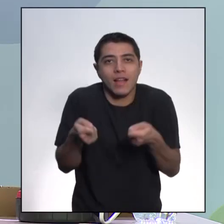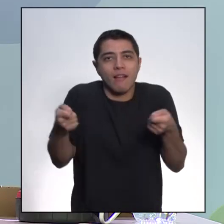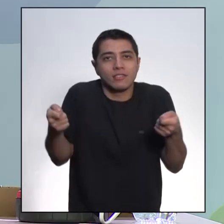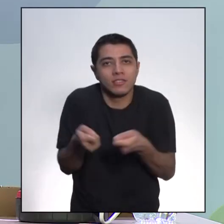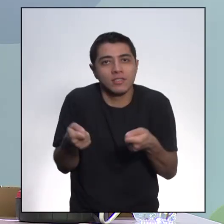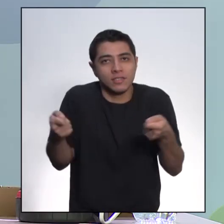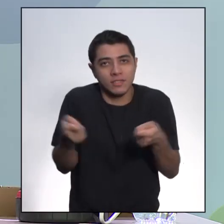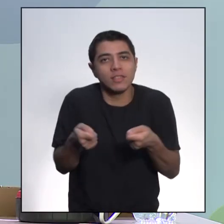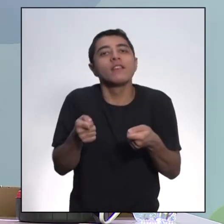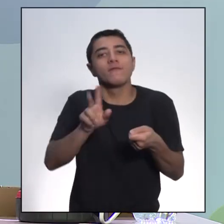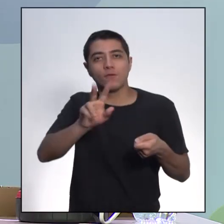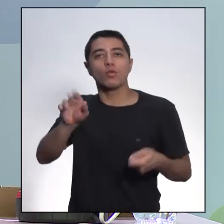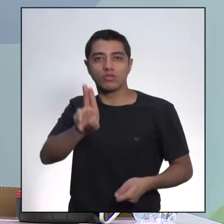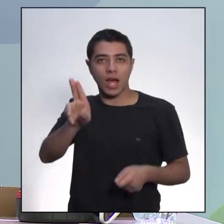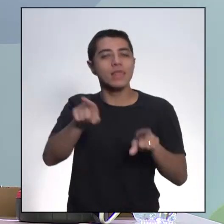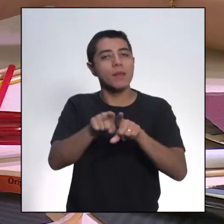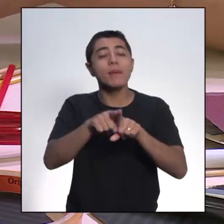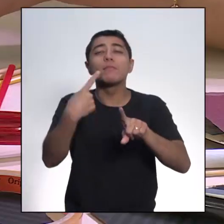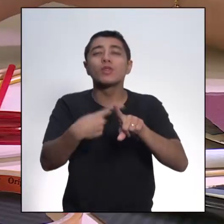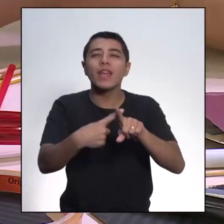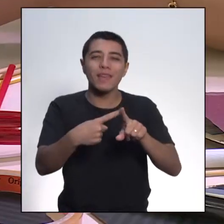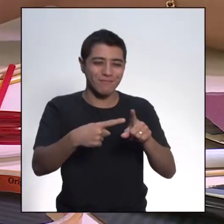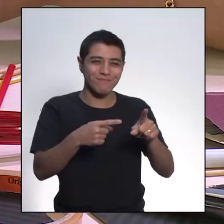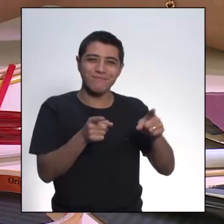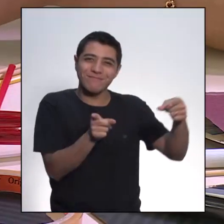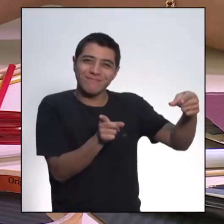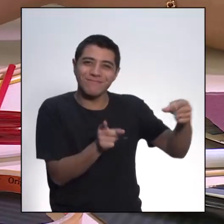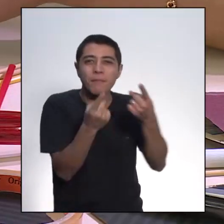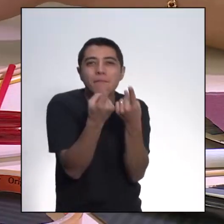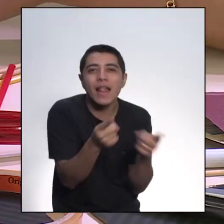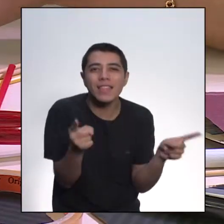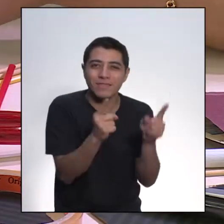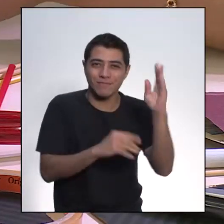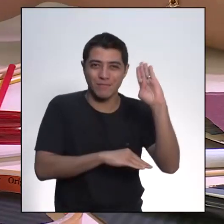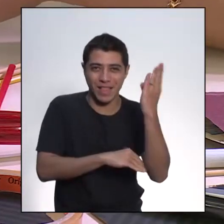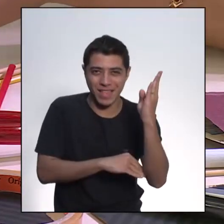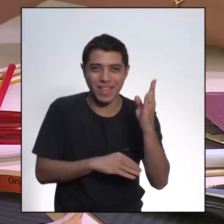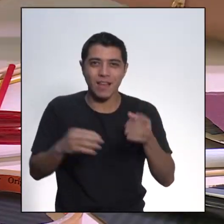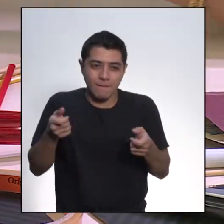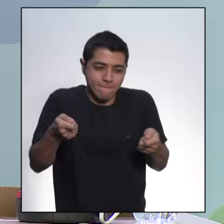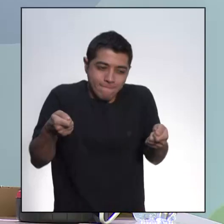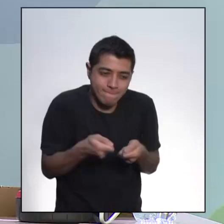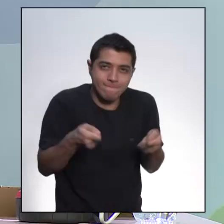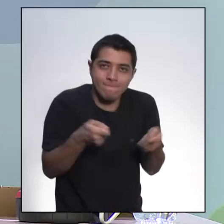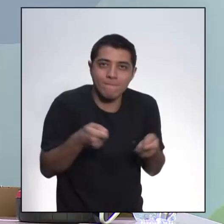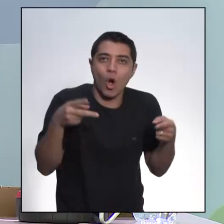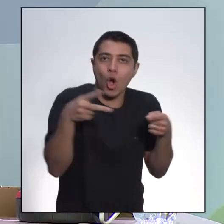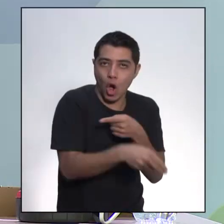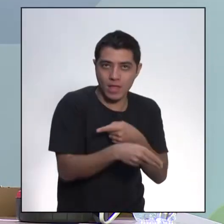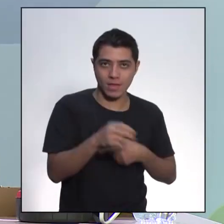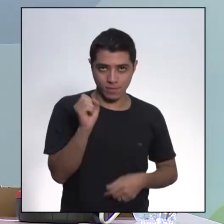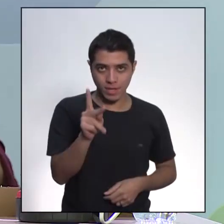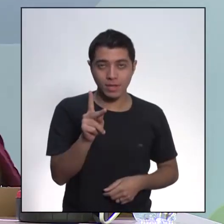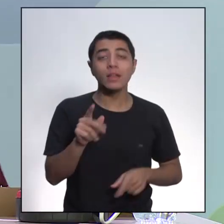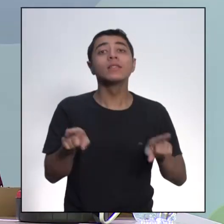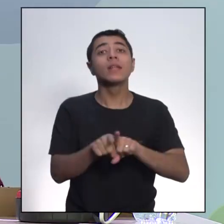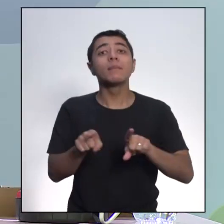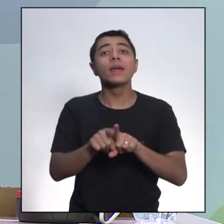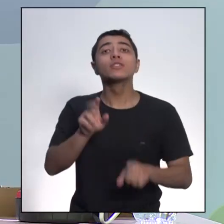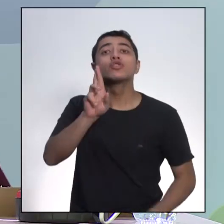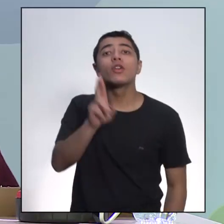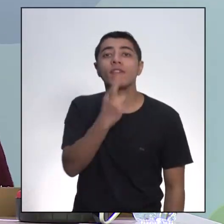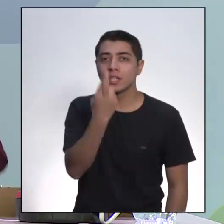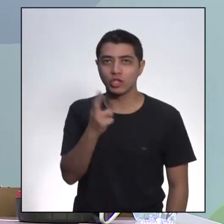vou utilizar aqui palito de sorvete, tá? Pode ser o quadradinho, o redondinho, como você quiser, tá bom? Então, vamos